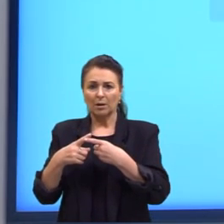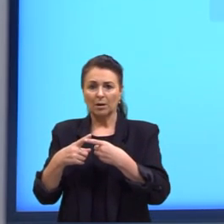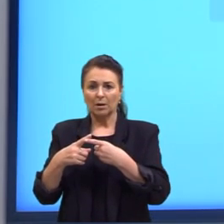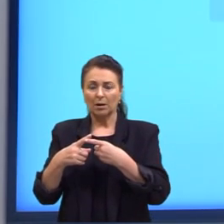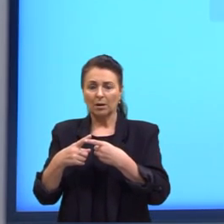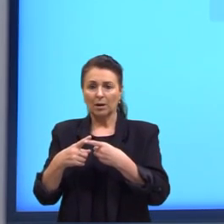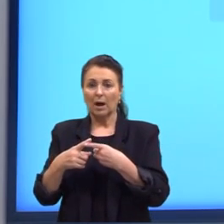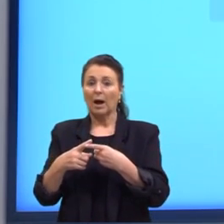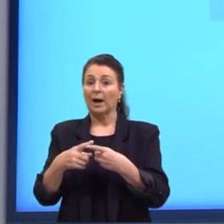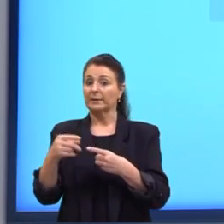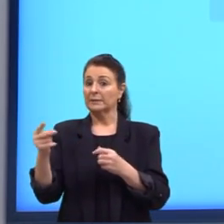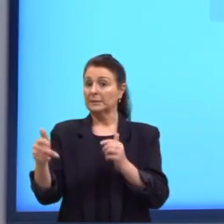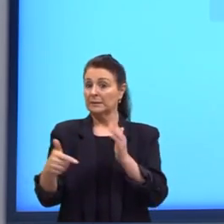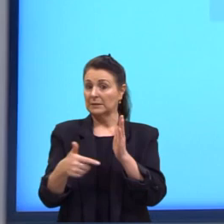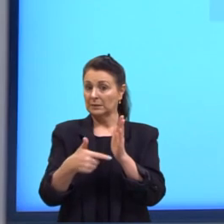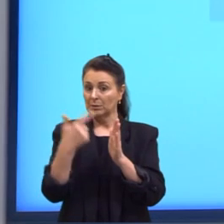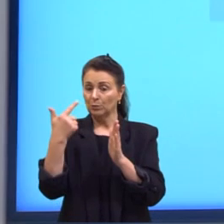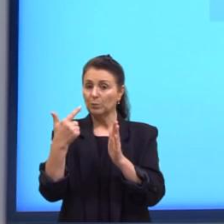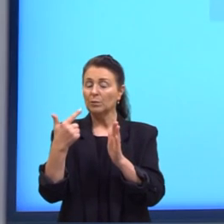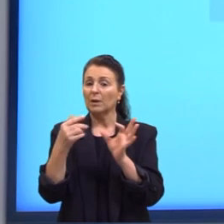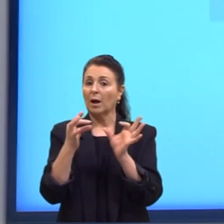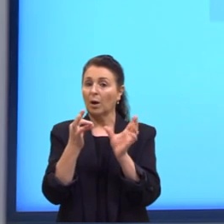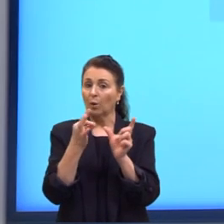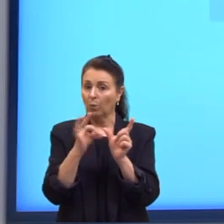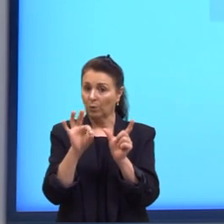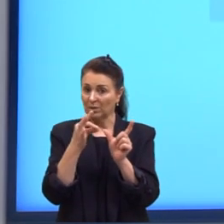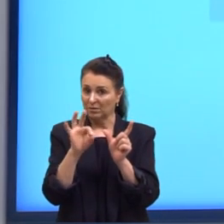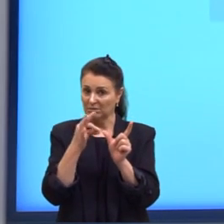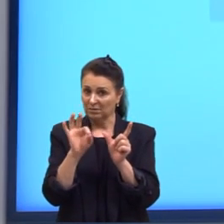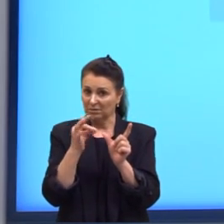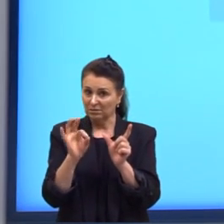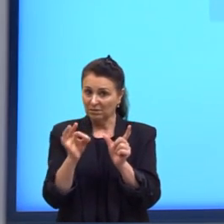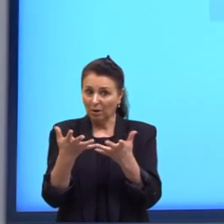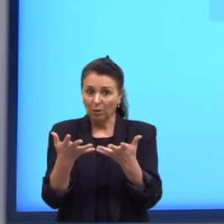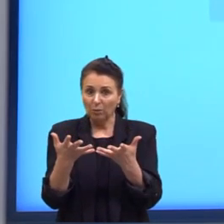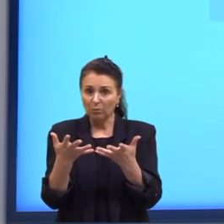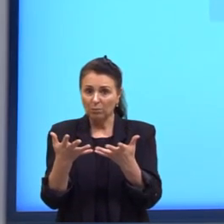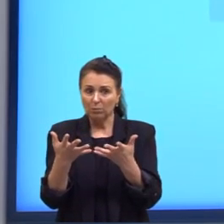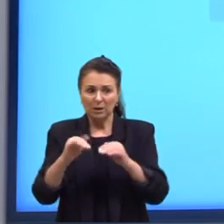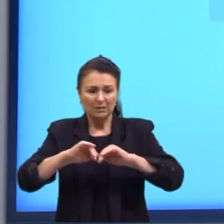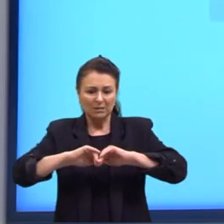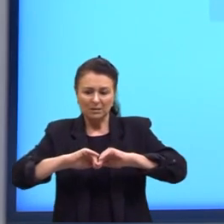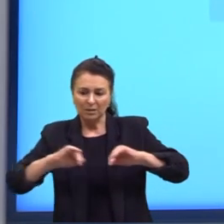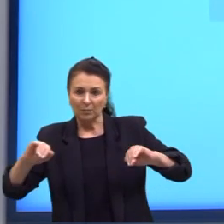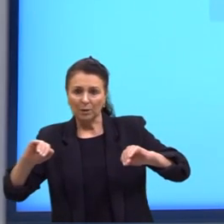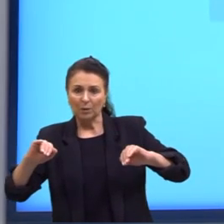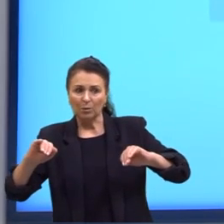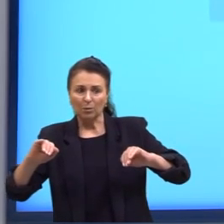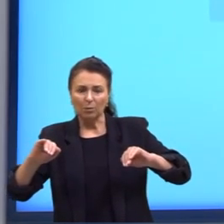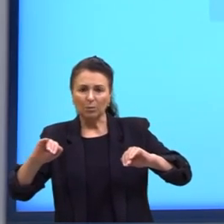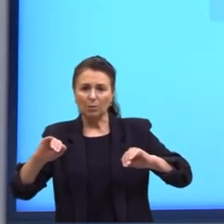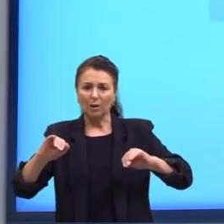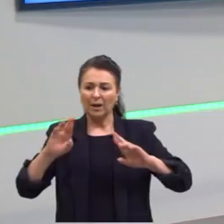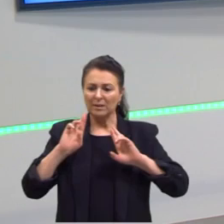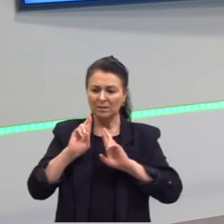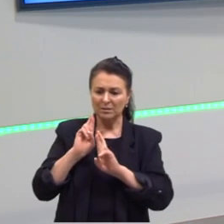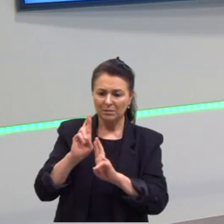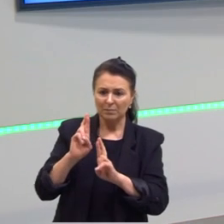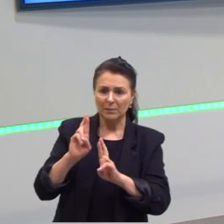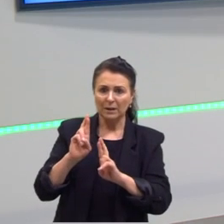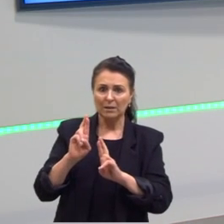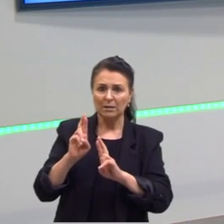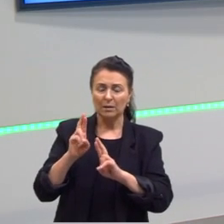segunda oração aqui quebrou a expectativa linguística que era a gente ter